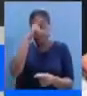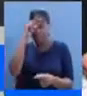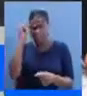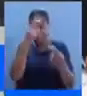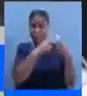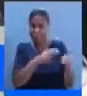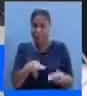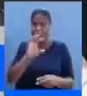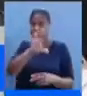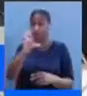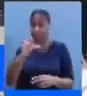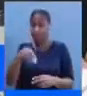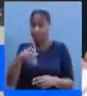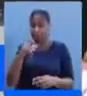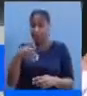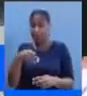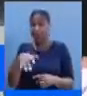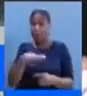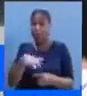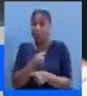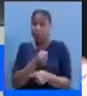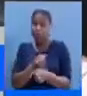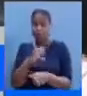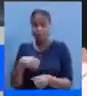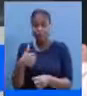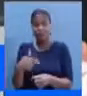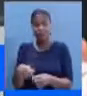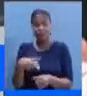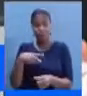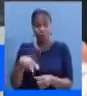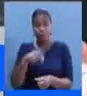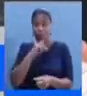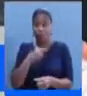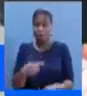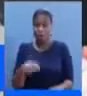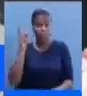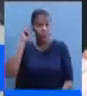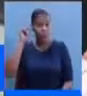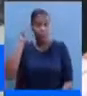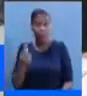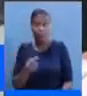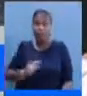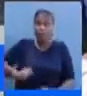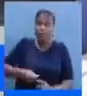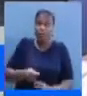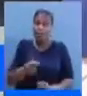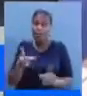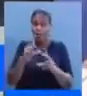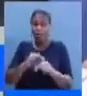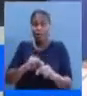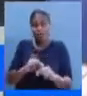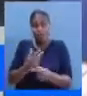vários países da CPLP e em que o papel de Cabo Verde e o papel de Portugal podem ser importantes para impulsionar e para dar um novo